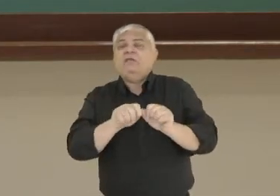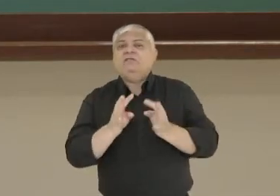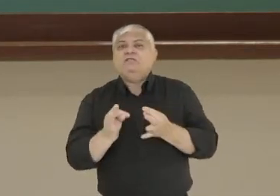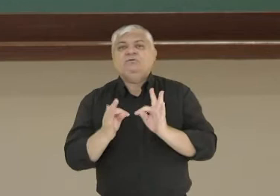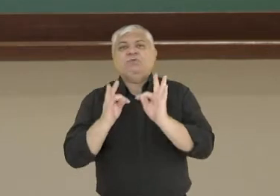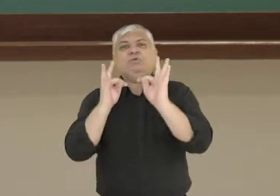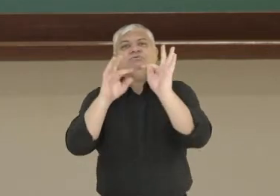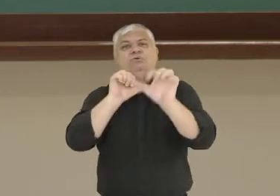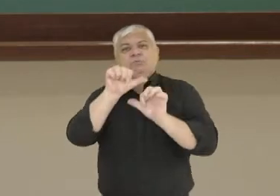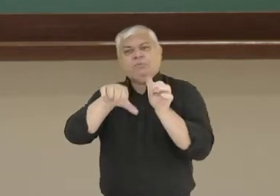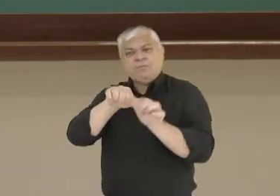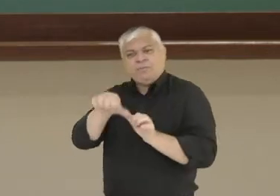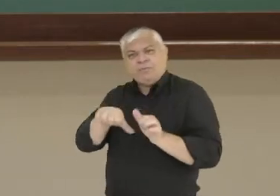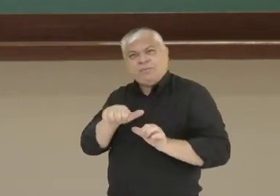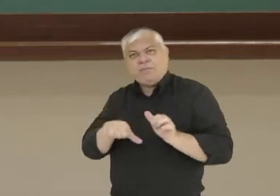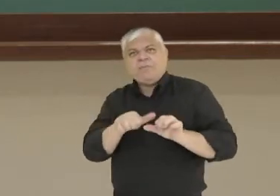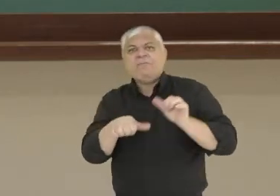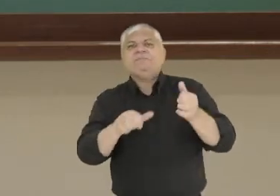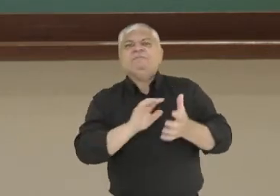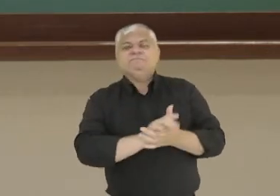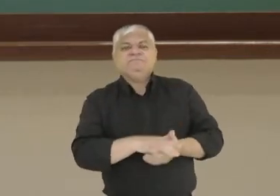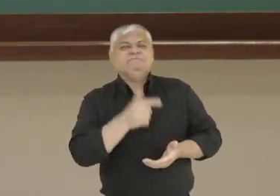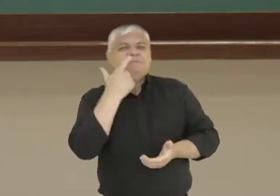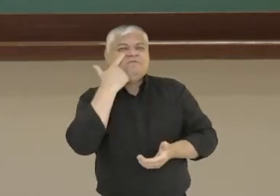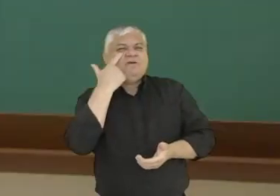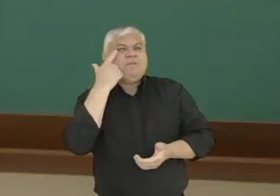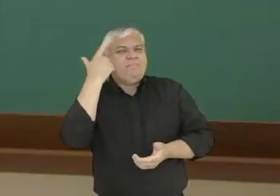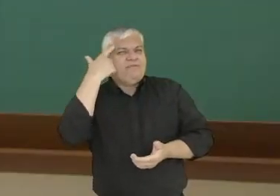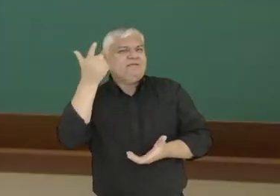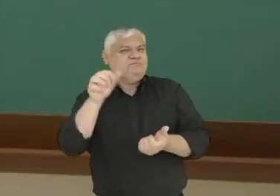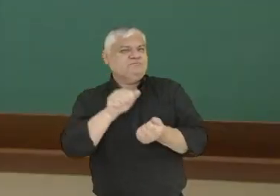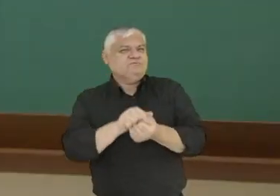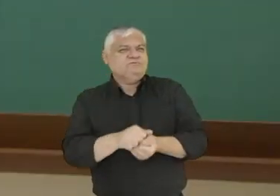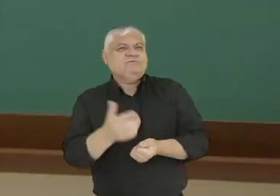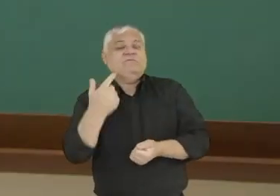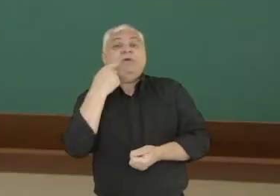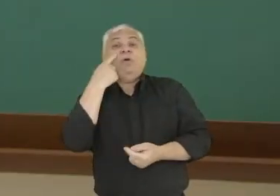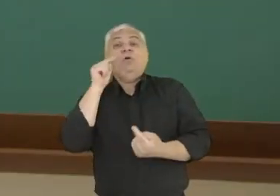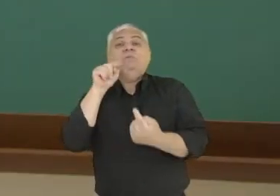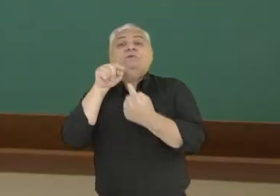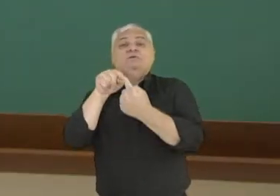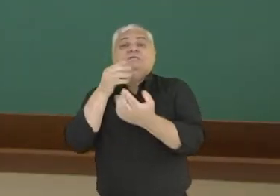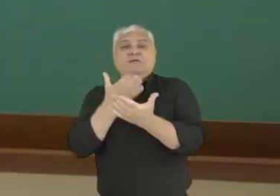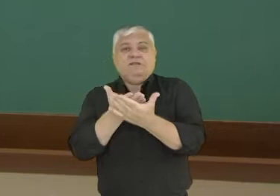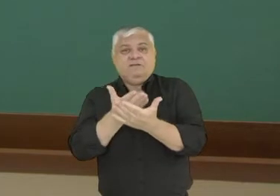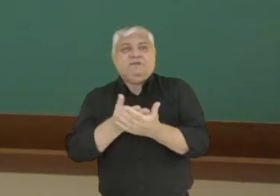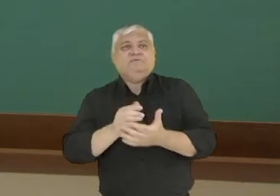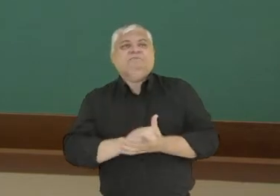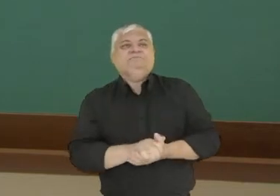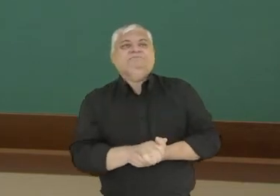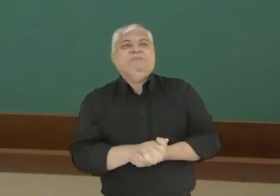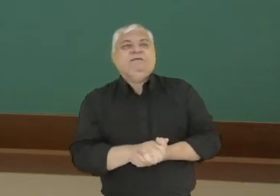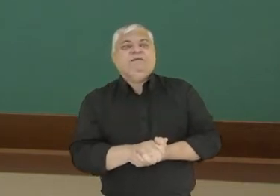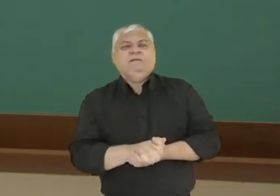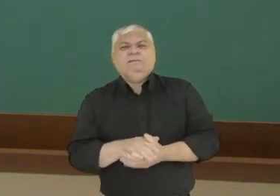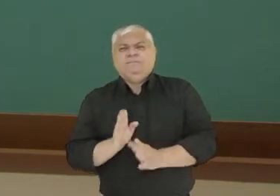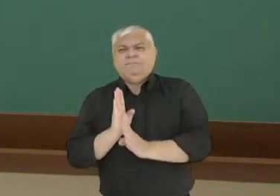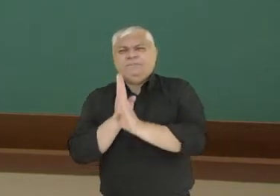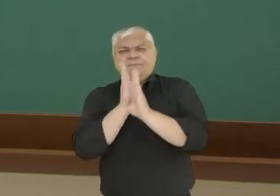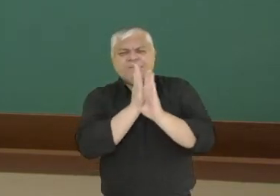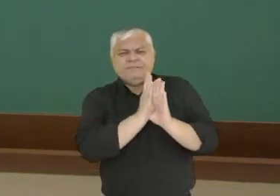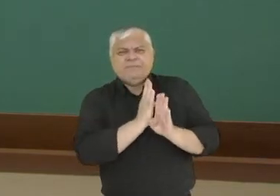atividade agropecuária na região sul do e eu vamos pensar juntos a respeito ali com os objetivos da nossa aula de hoje